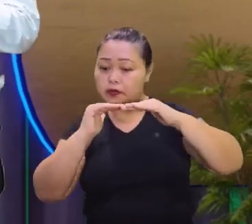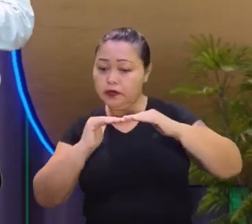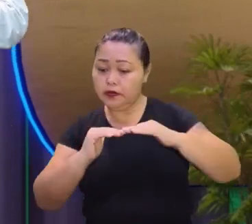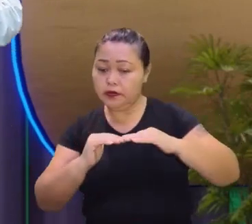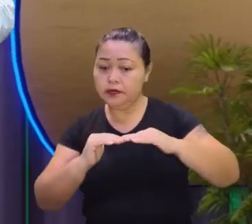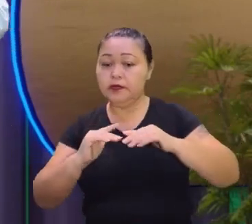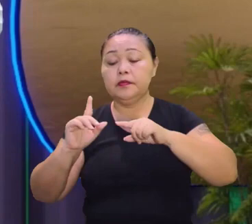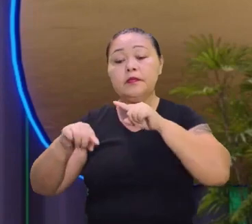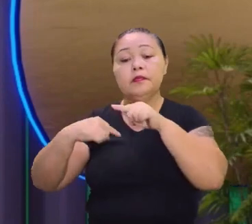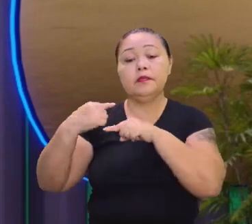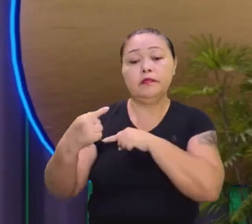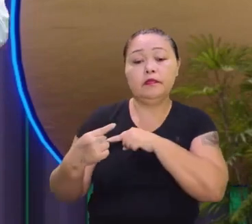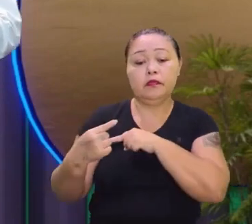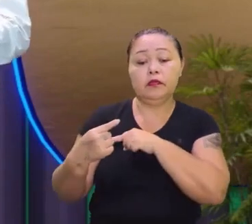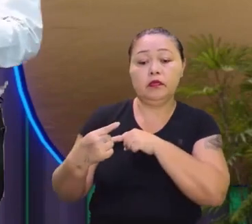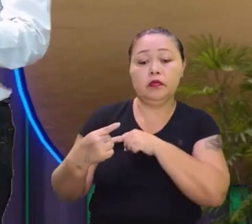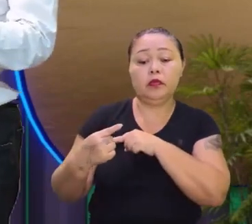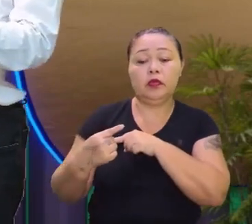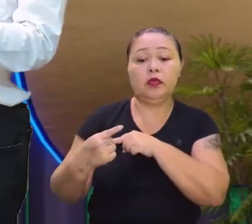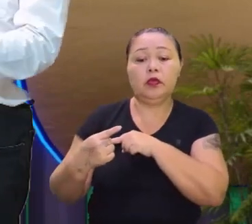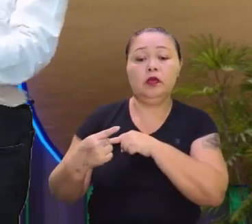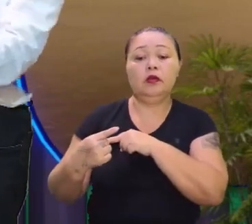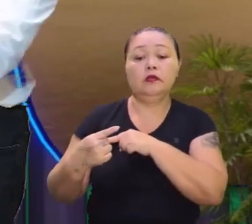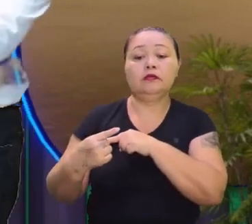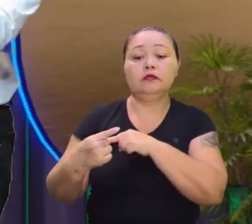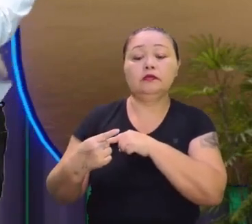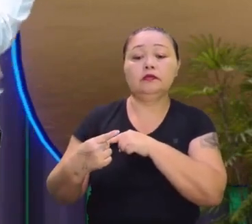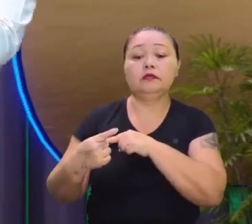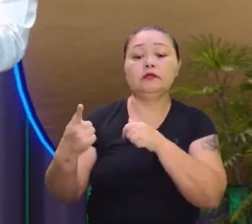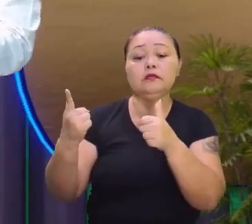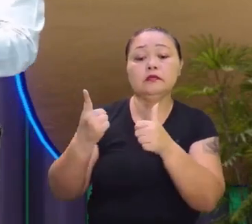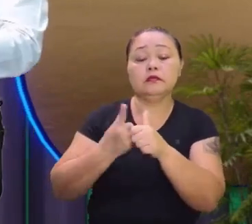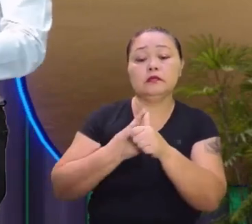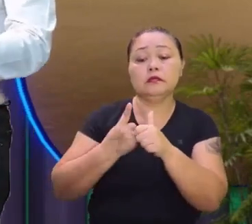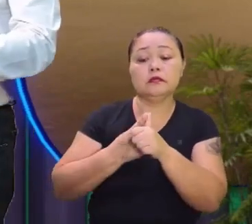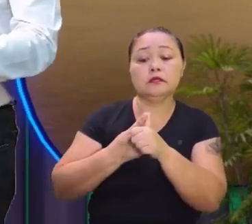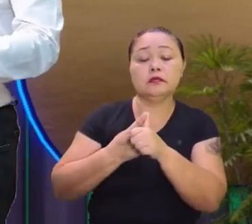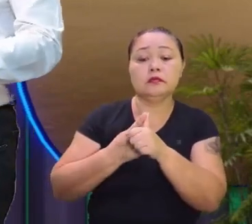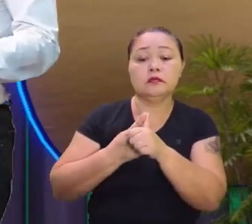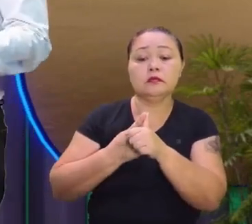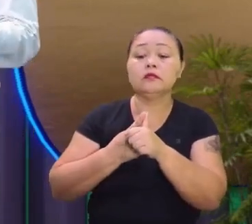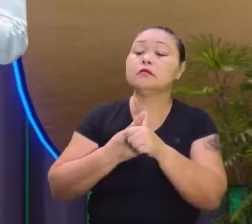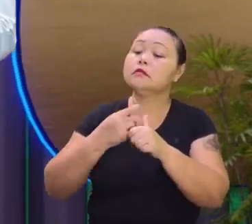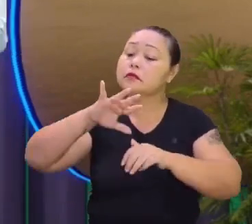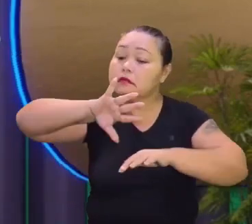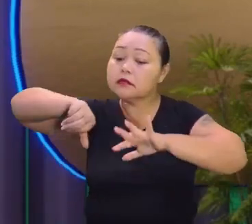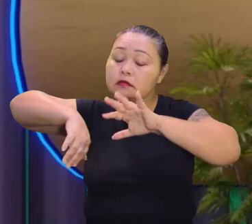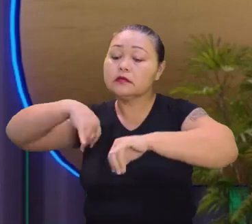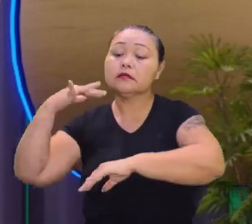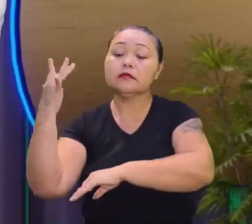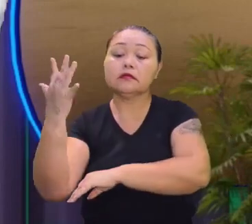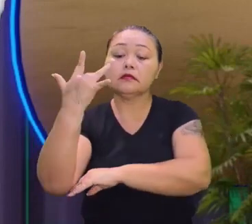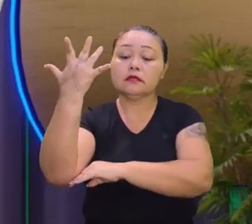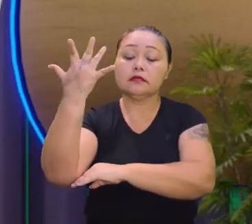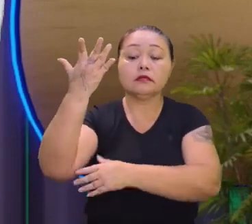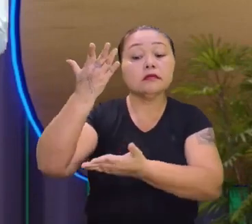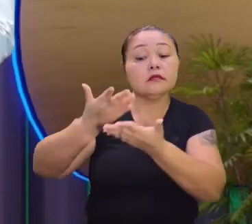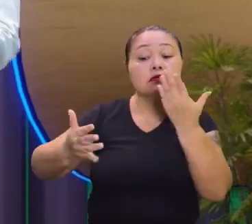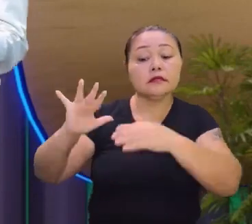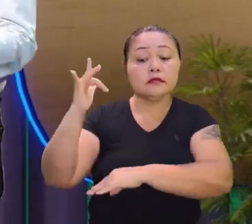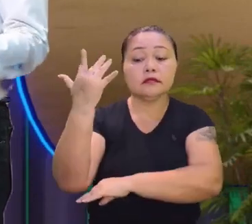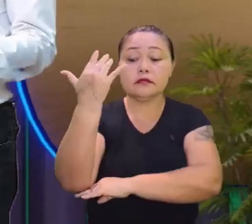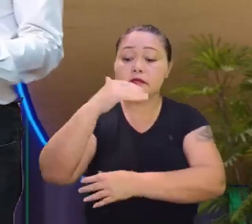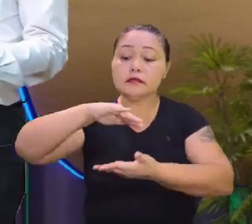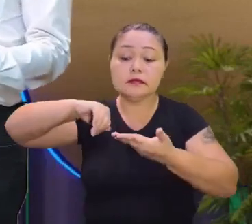gera impacto em que sentido? No sentido de que primeiro você tira a floresta, né? Você perde a